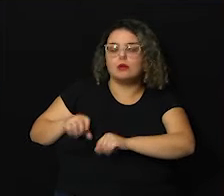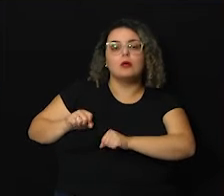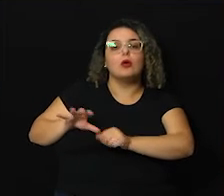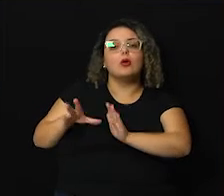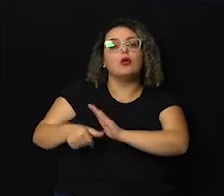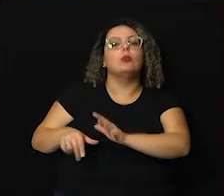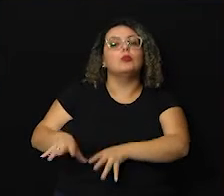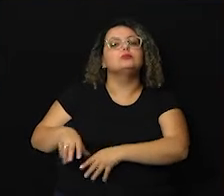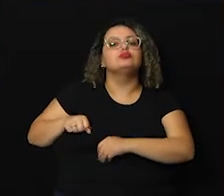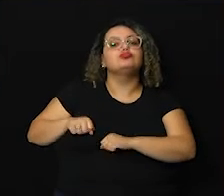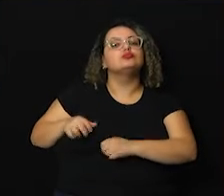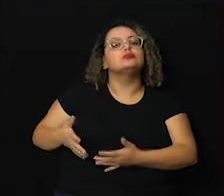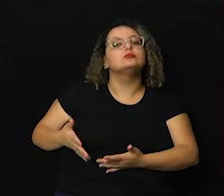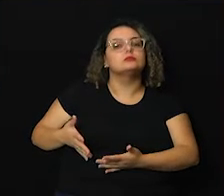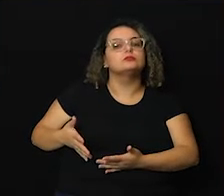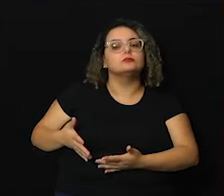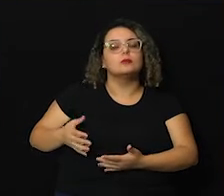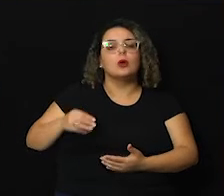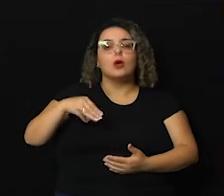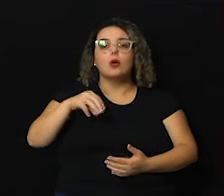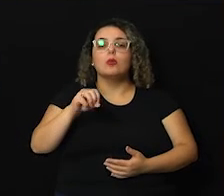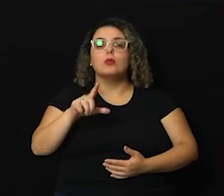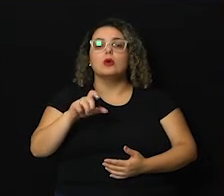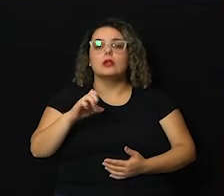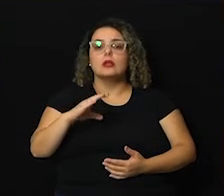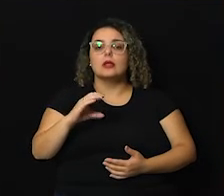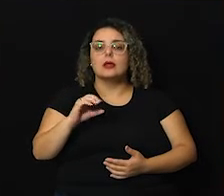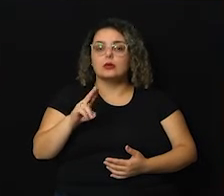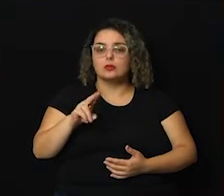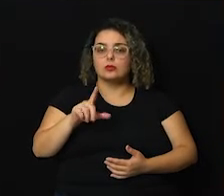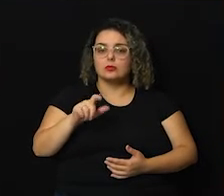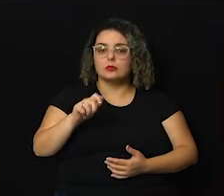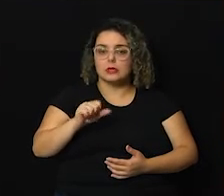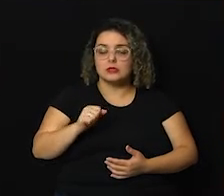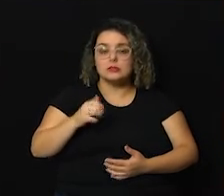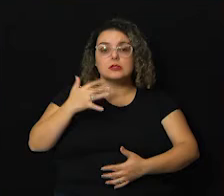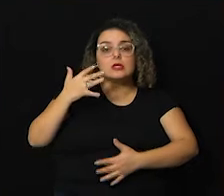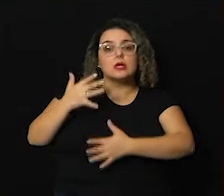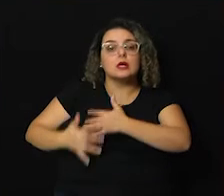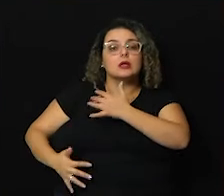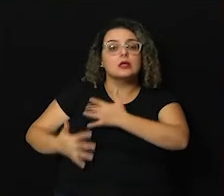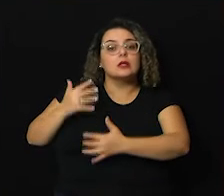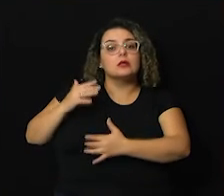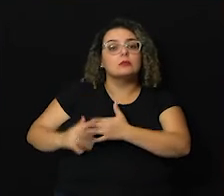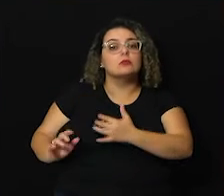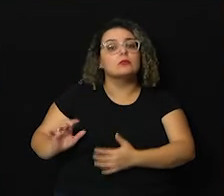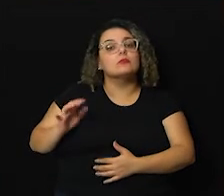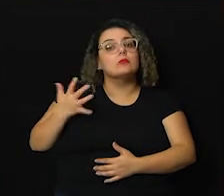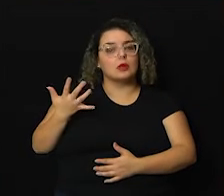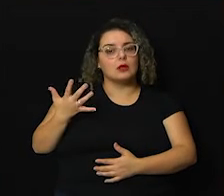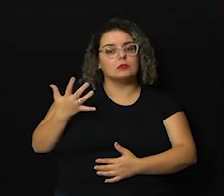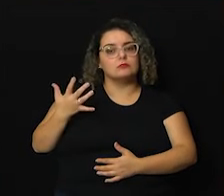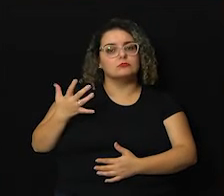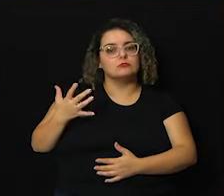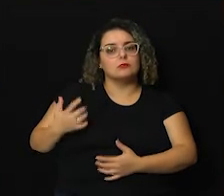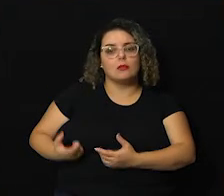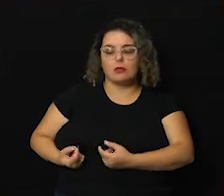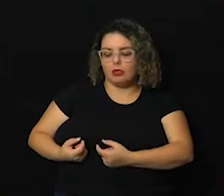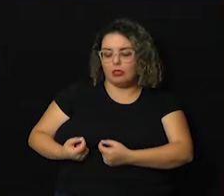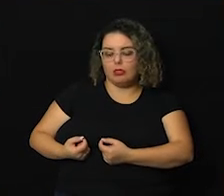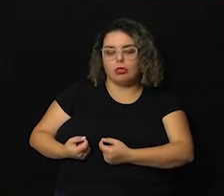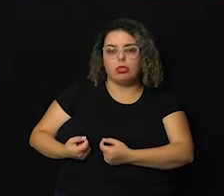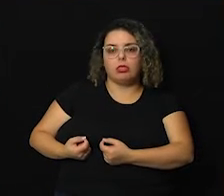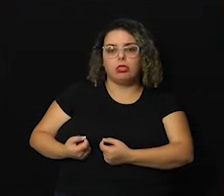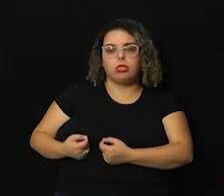né? Então, quando a gente atua com moléculas específicas, remédios específicos, a gente impede que isso aconteça e o tumor, então, tende